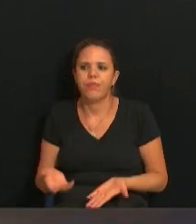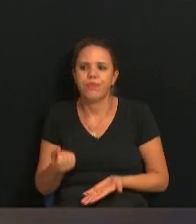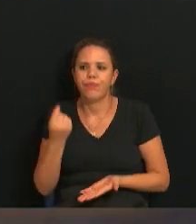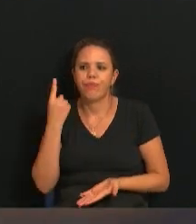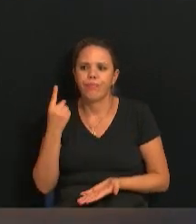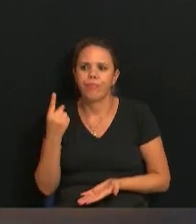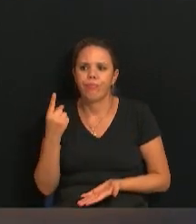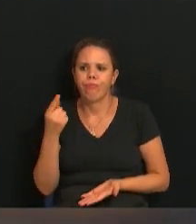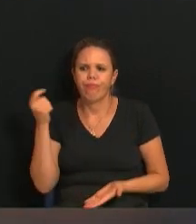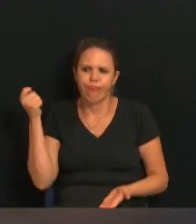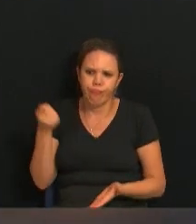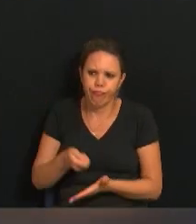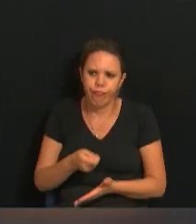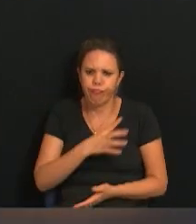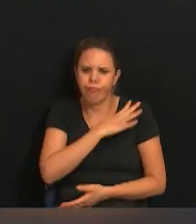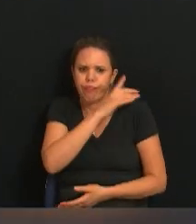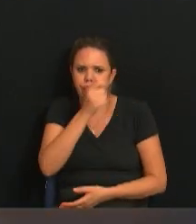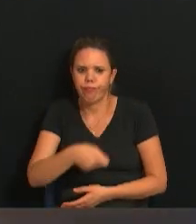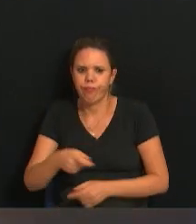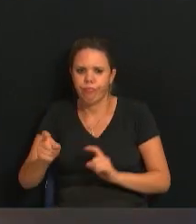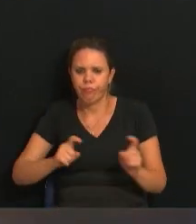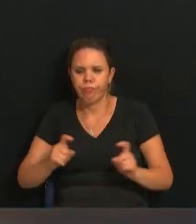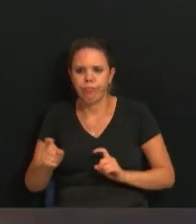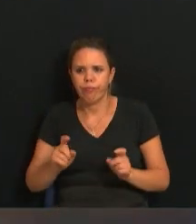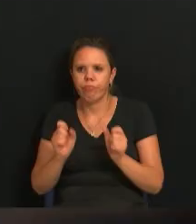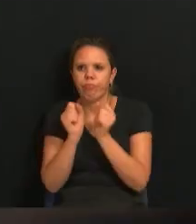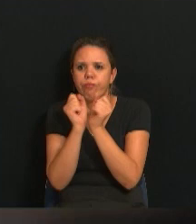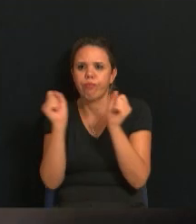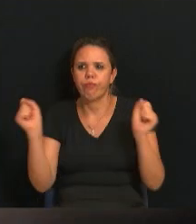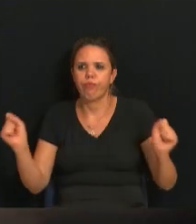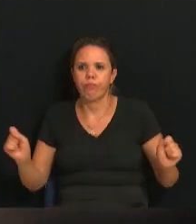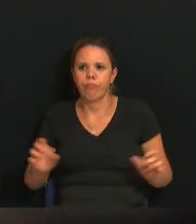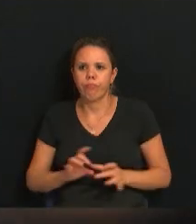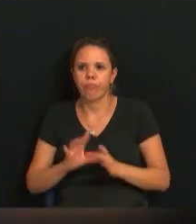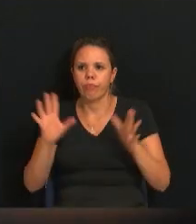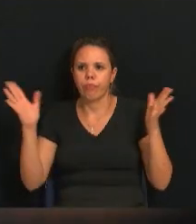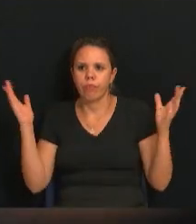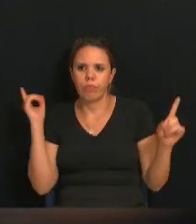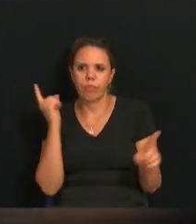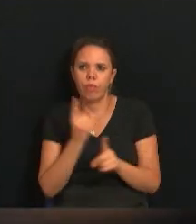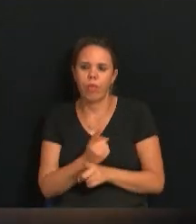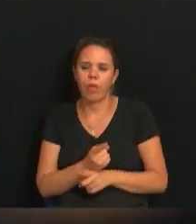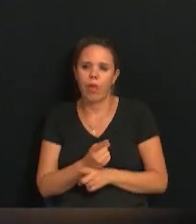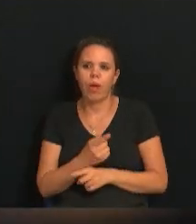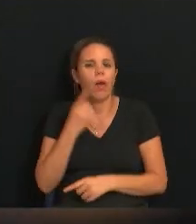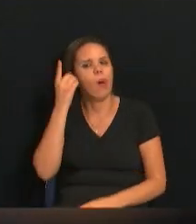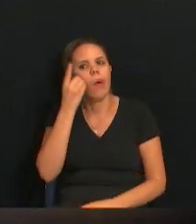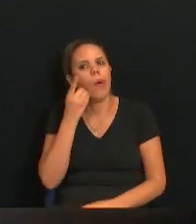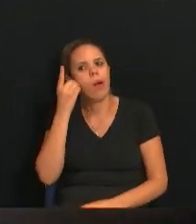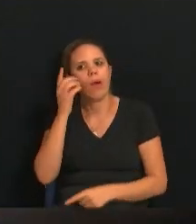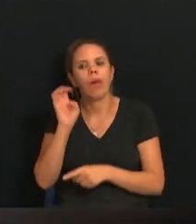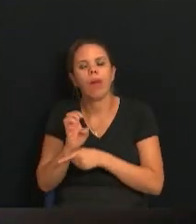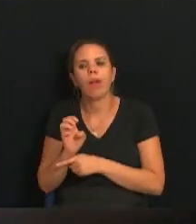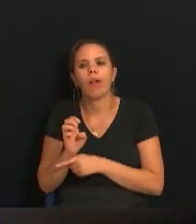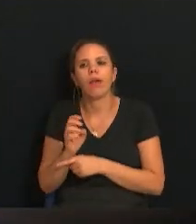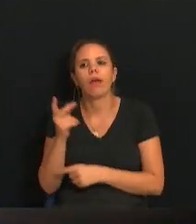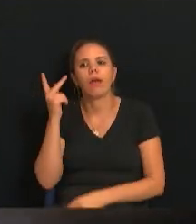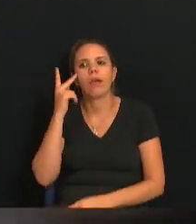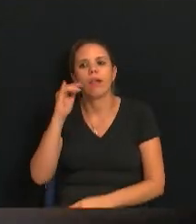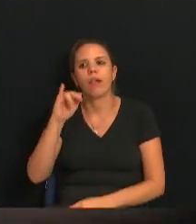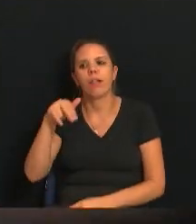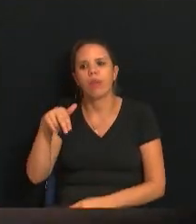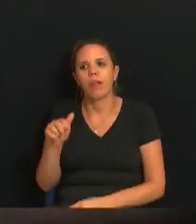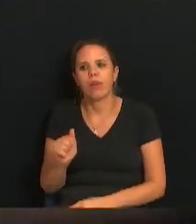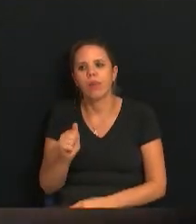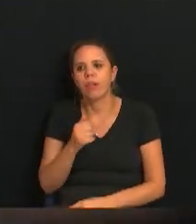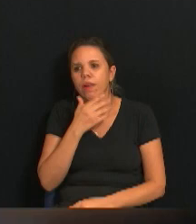ditadura. E essa audiência, ela preza pela nossa liberdade. O encontro contou com a deputada estadual de São Paulo, Janaína